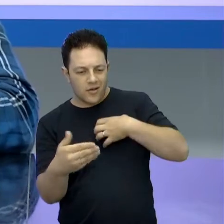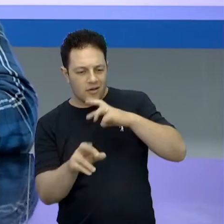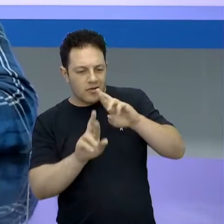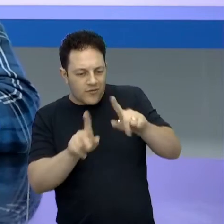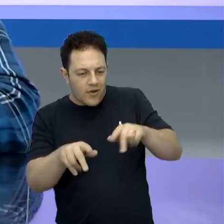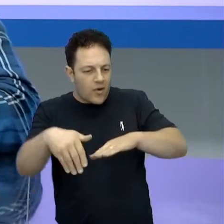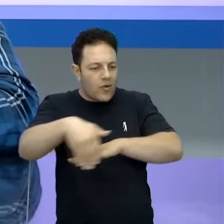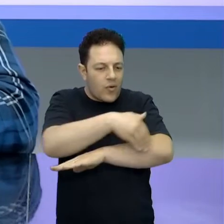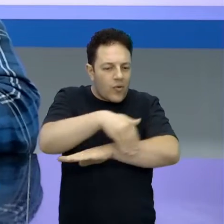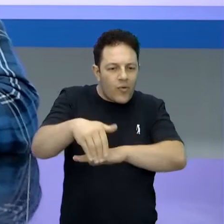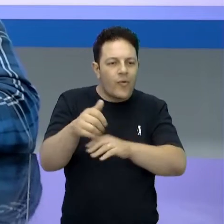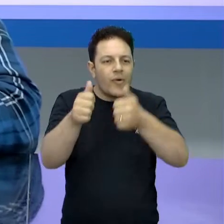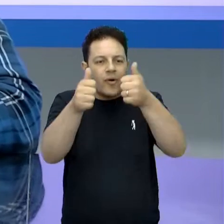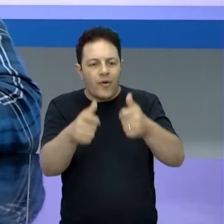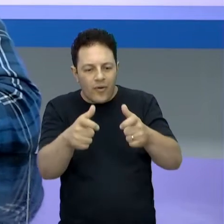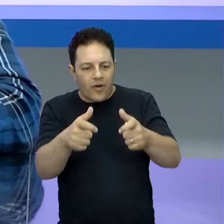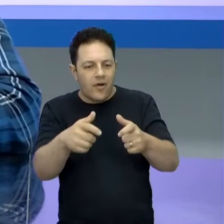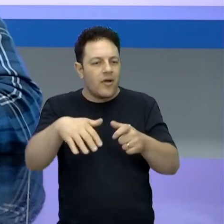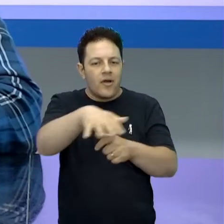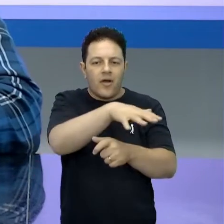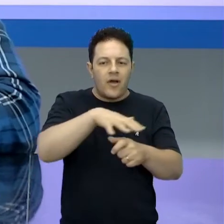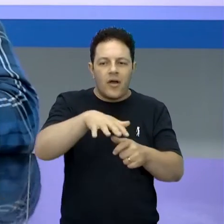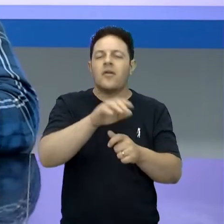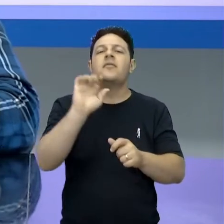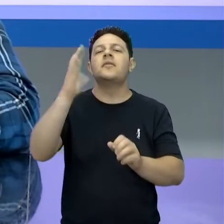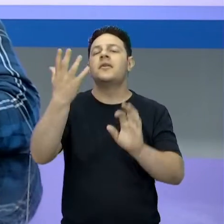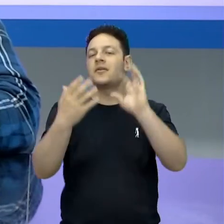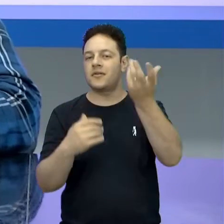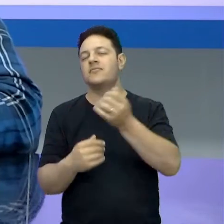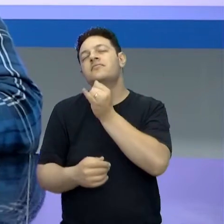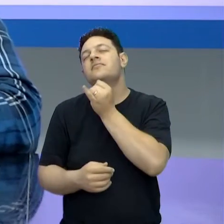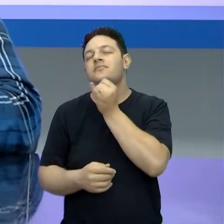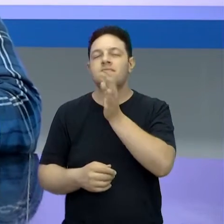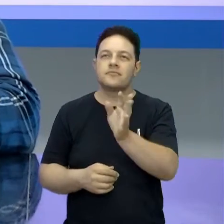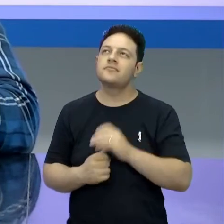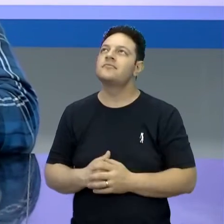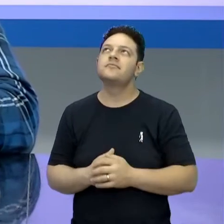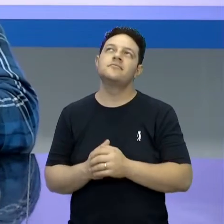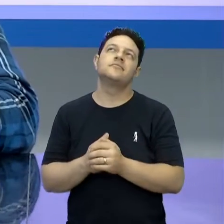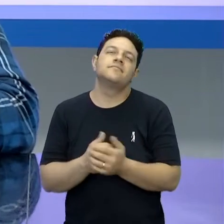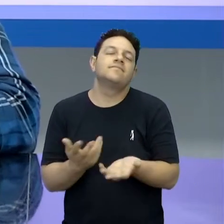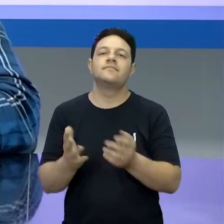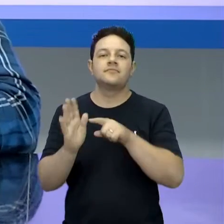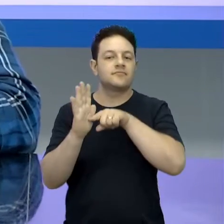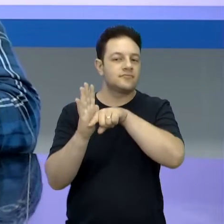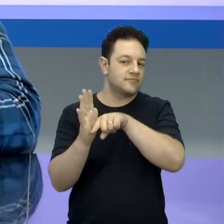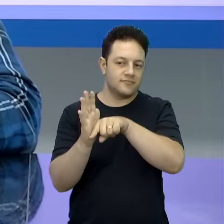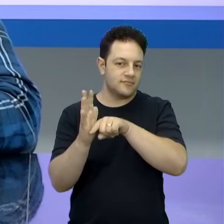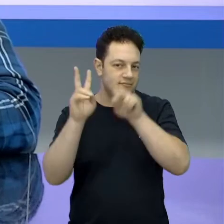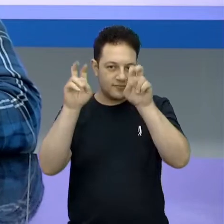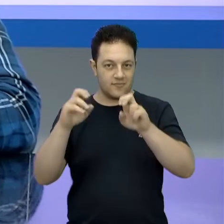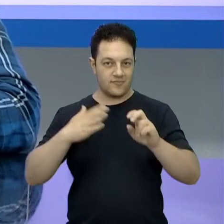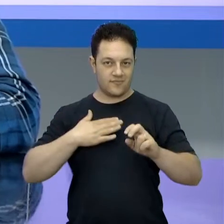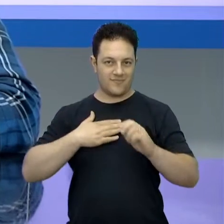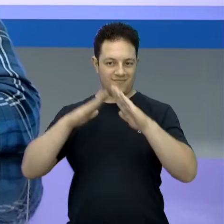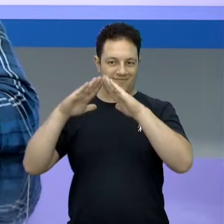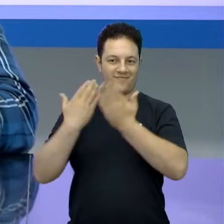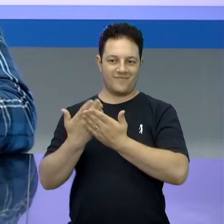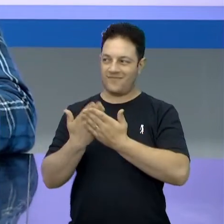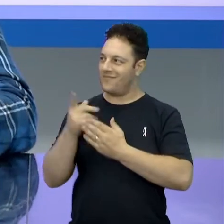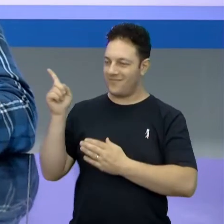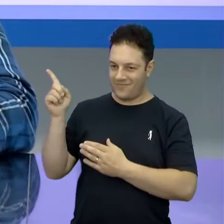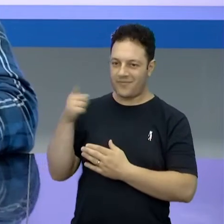percebe entre as imagens, tá? Então, se fosse, por exemplo, uma pesquisa sobre a minha escola,